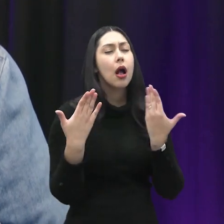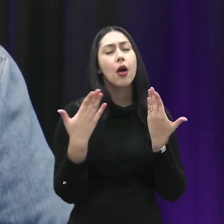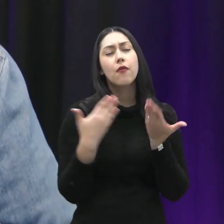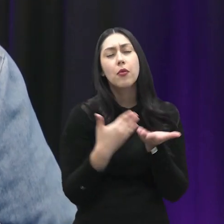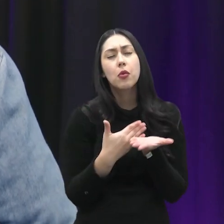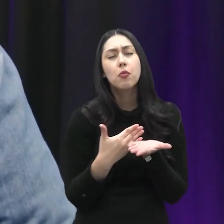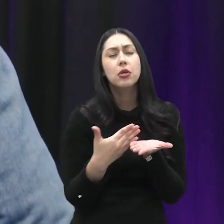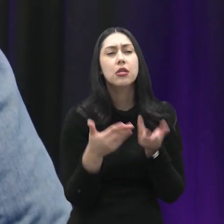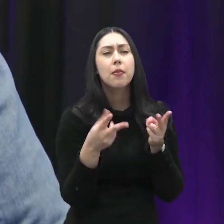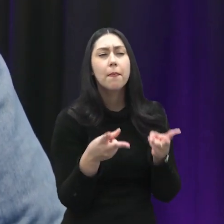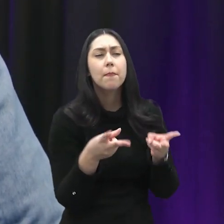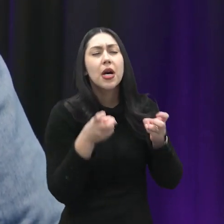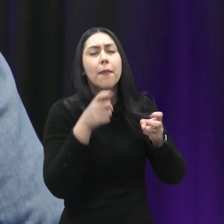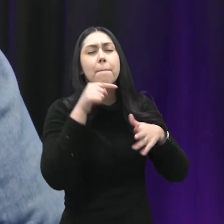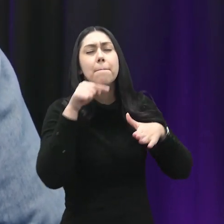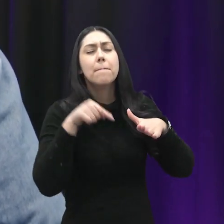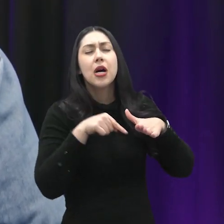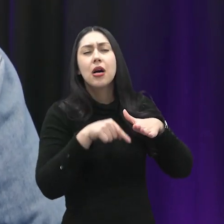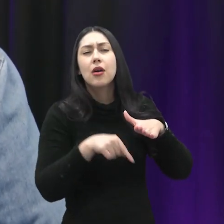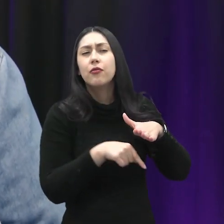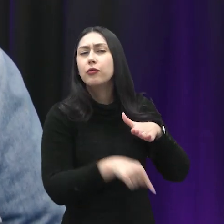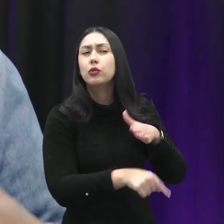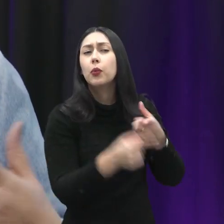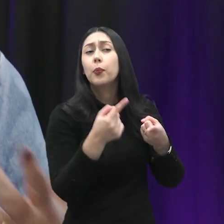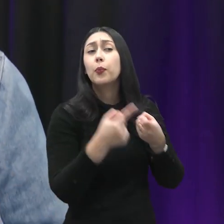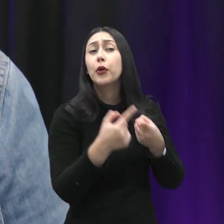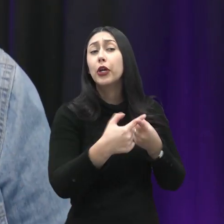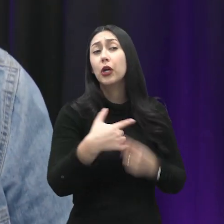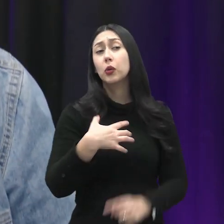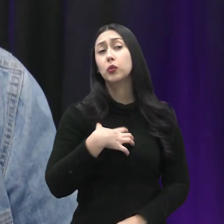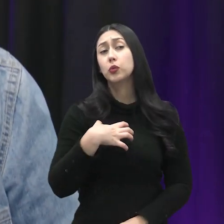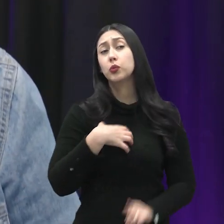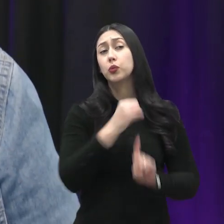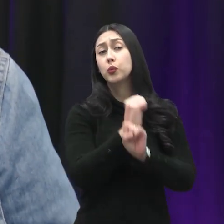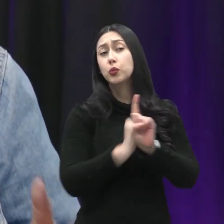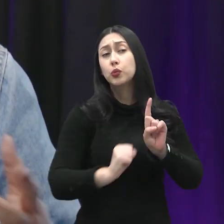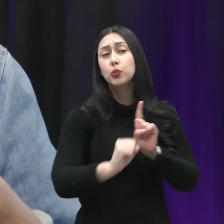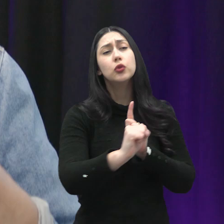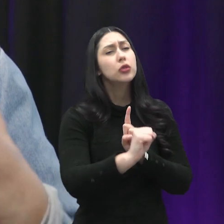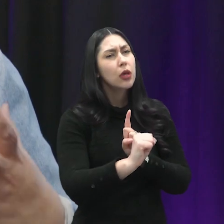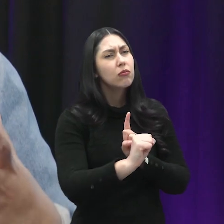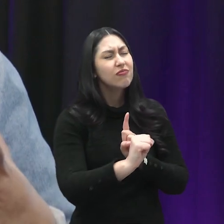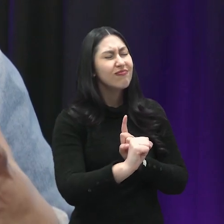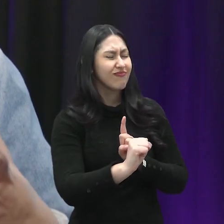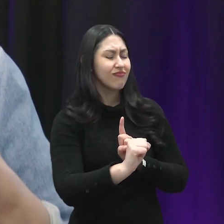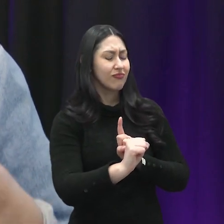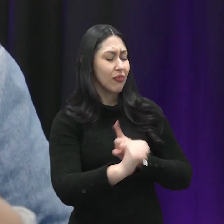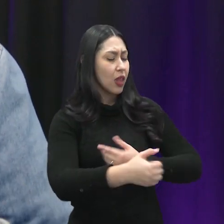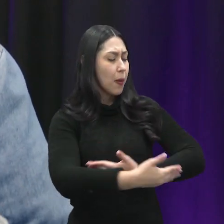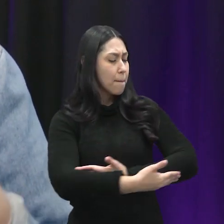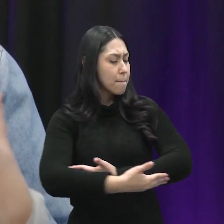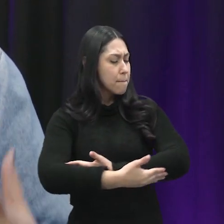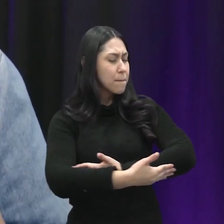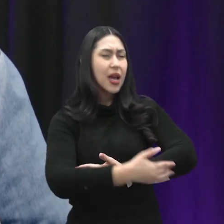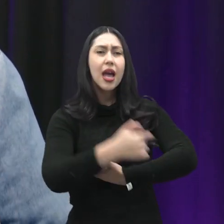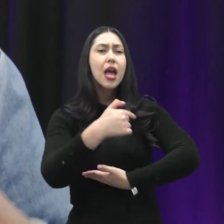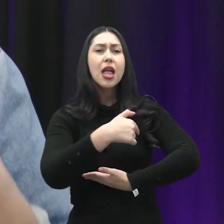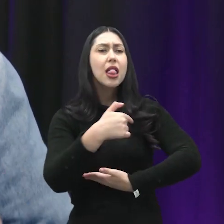entrar um pouquinho mais profundamente nisso. Por que que é um sintoma social? O que que essa boneca